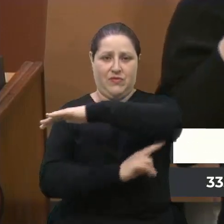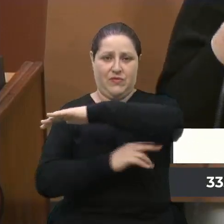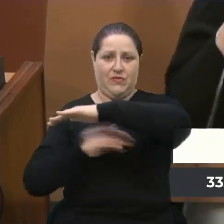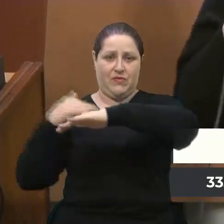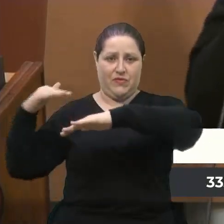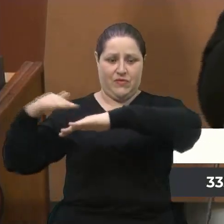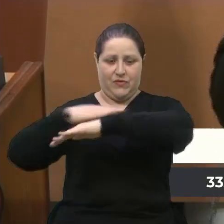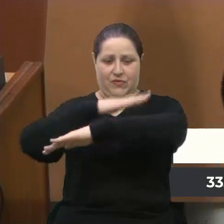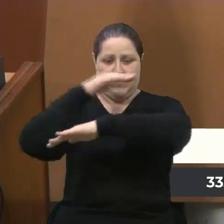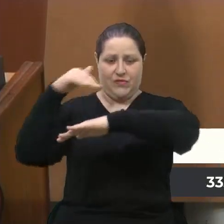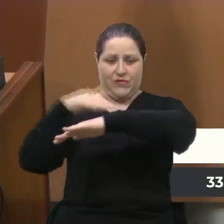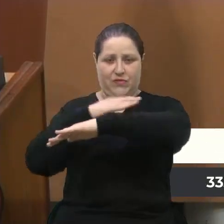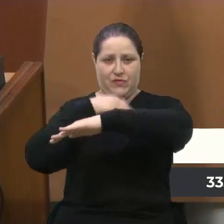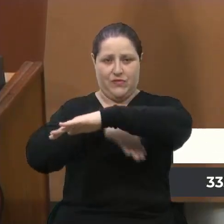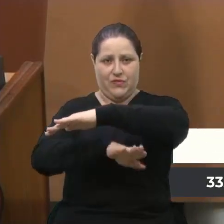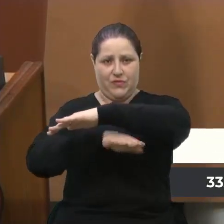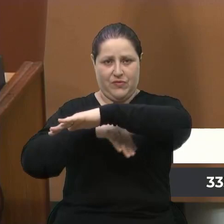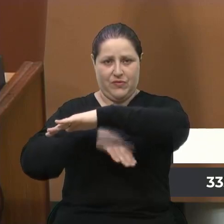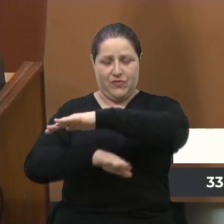por